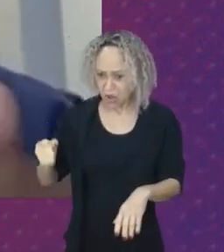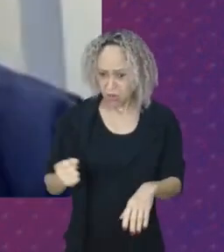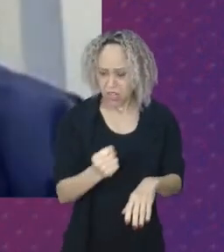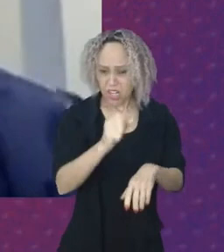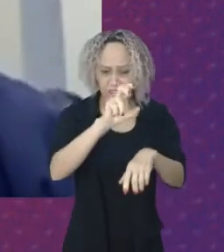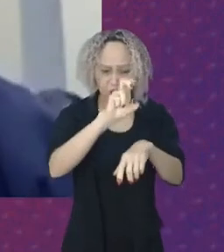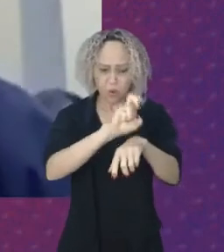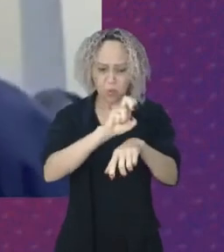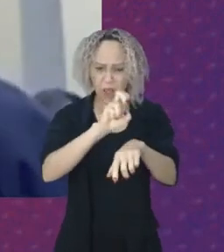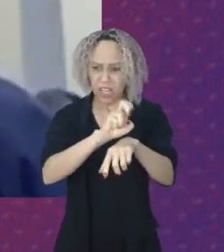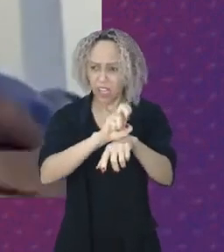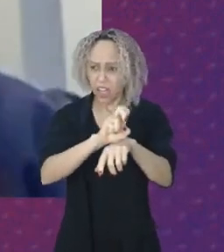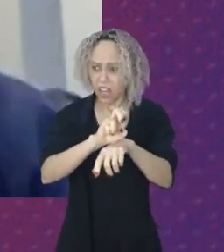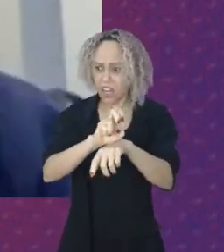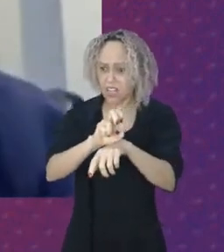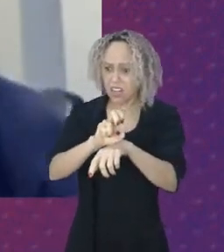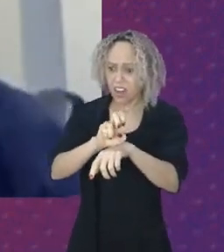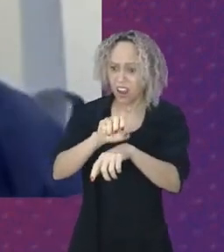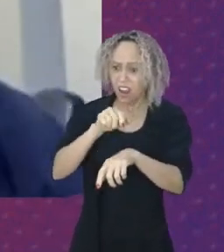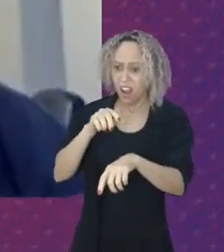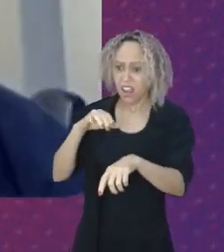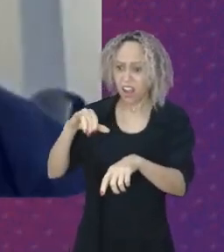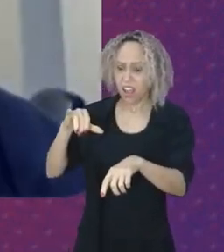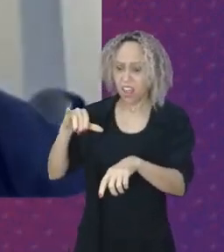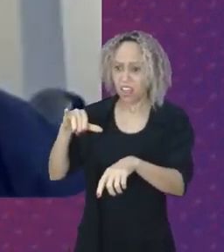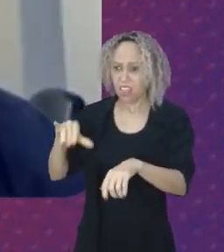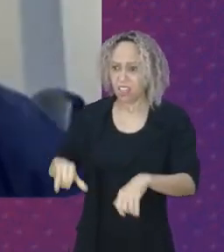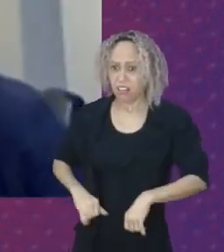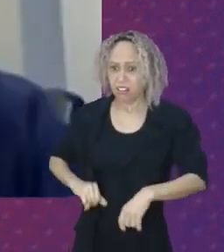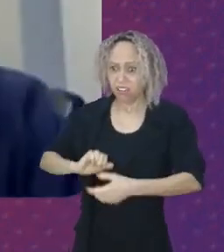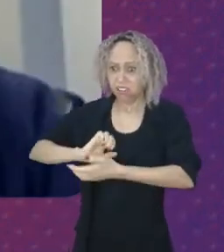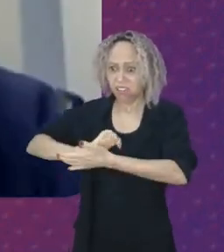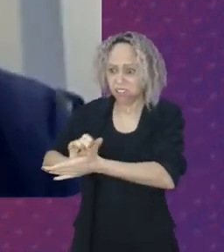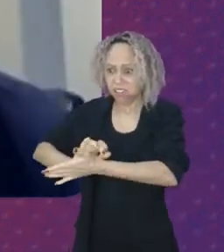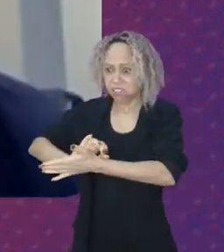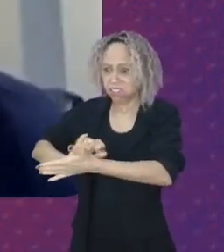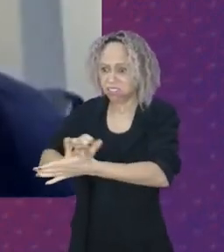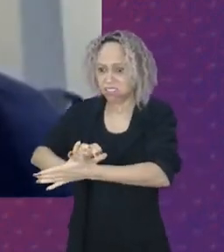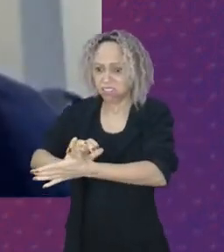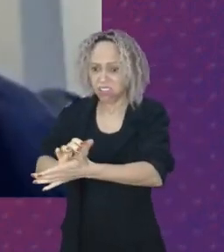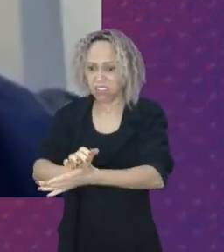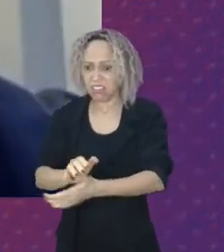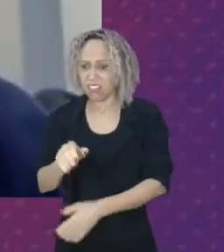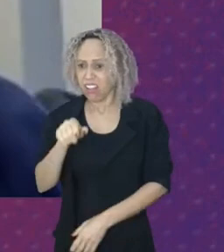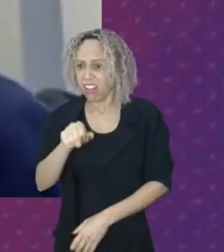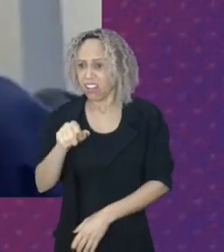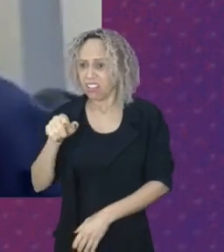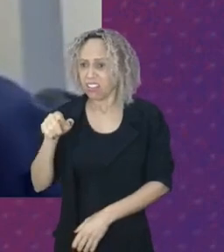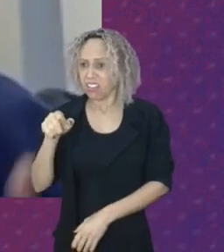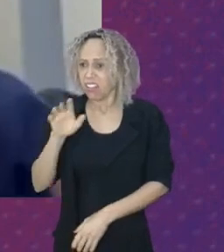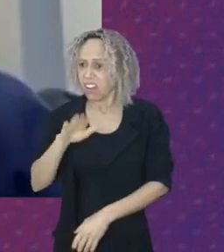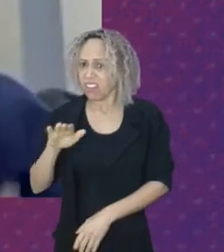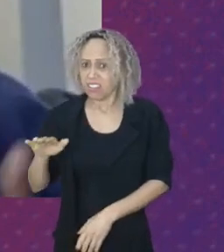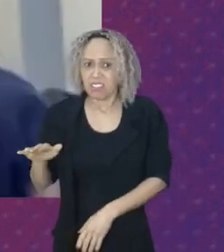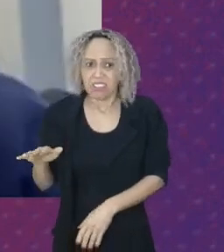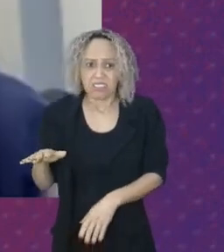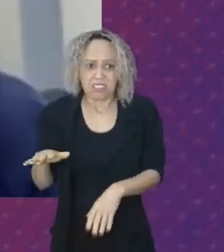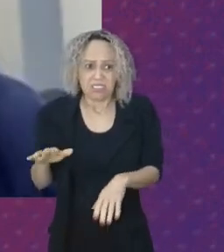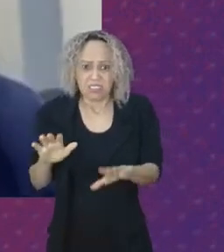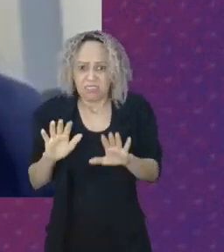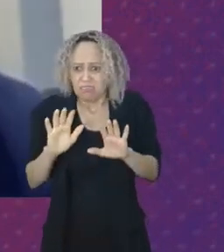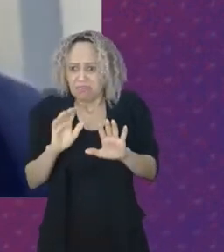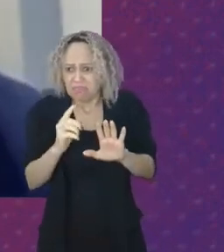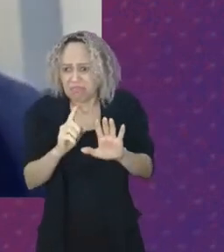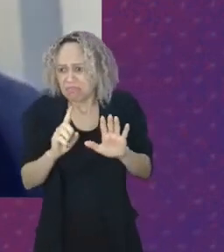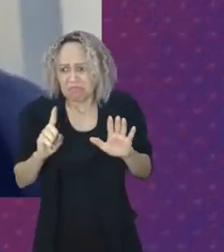tende a querer abandonar a escola, não voltar naquele ambiente. São vidas que nós perdemos, fruto do racismo